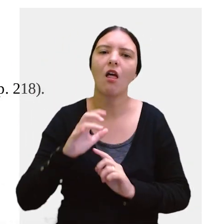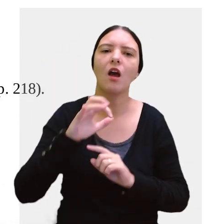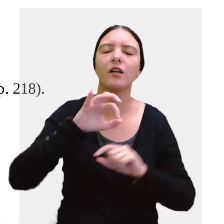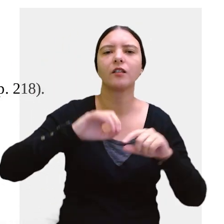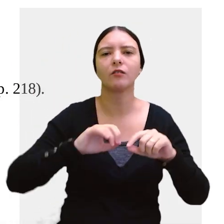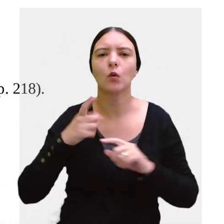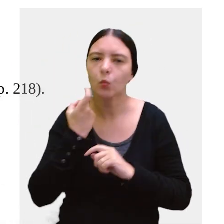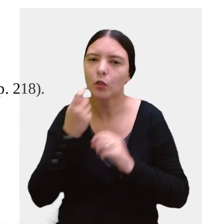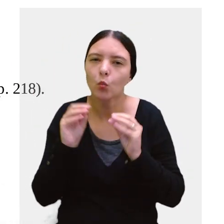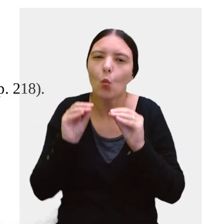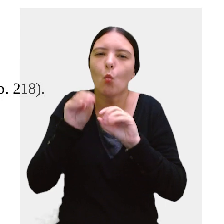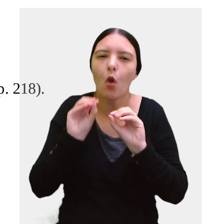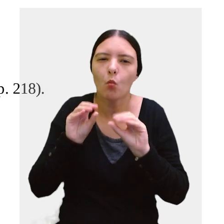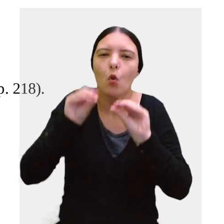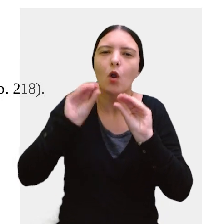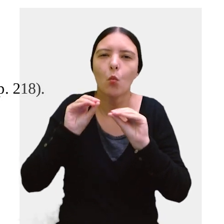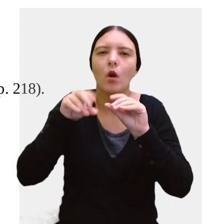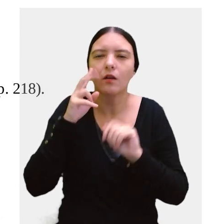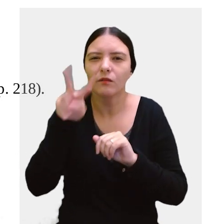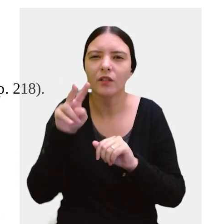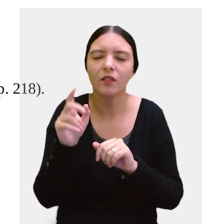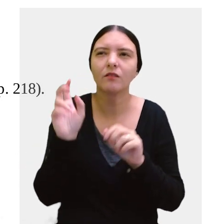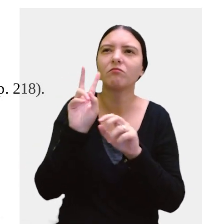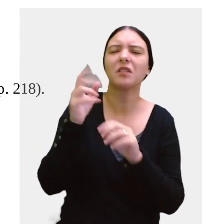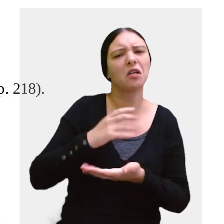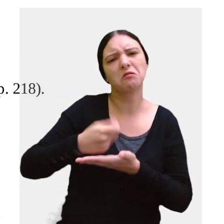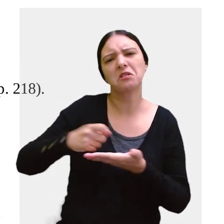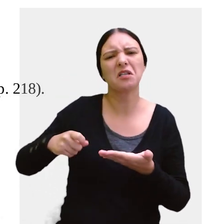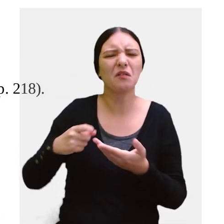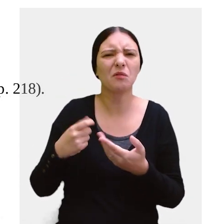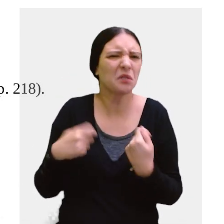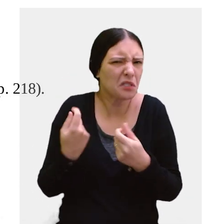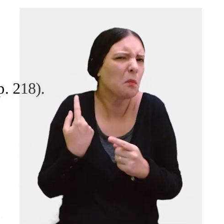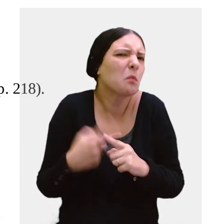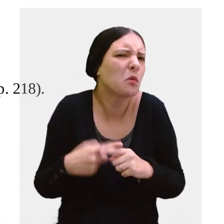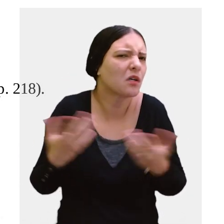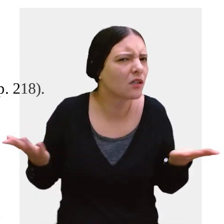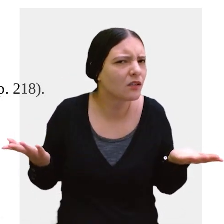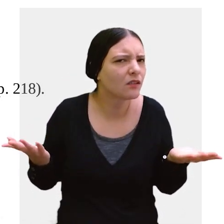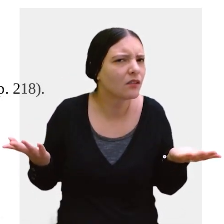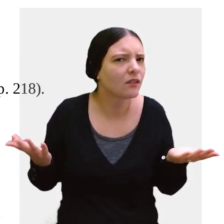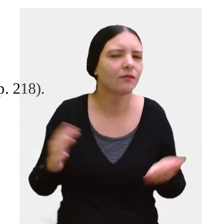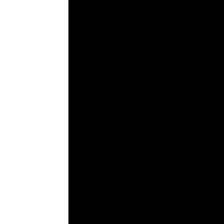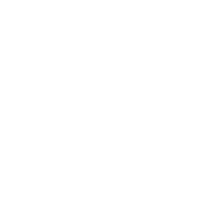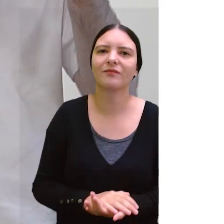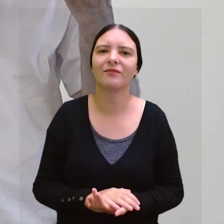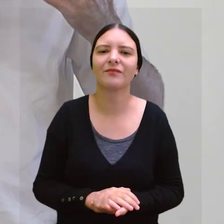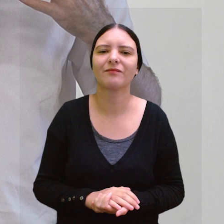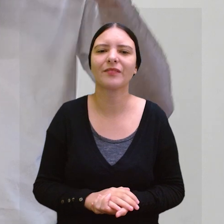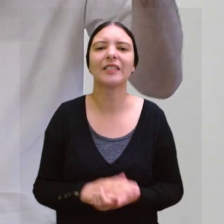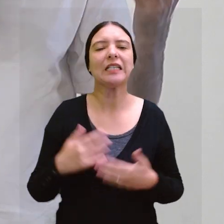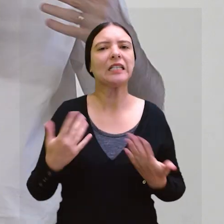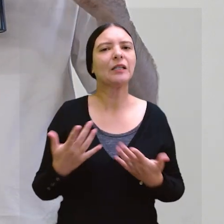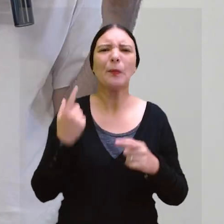o peixe beija e morde o que vê. Eu escrevo apenas. Tem que ter porquê? Então, não sei se tem